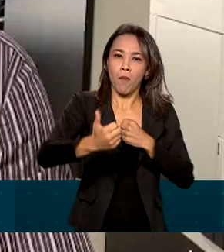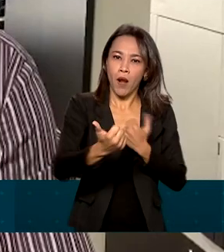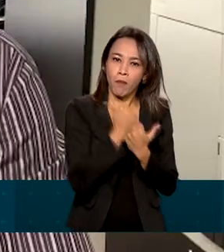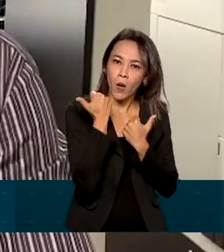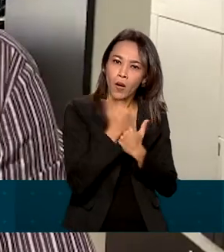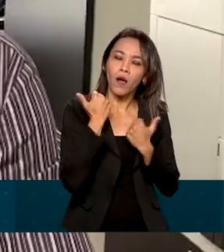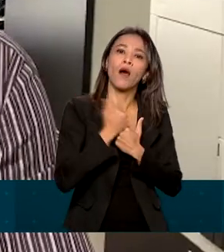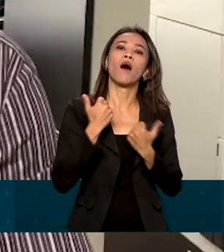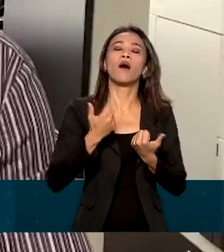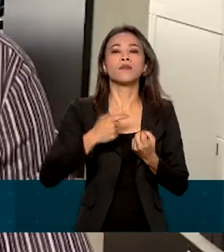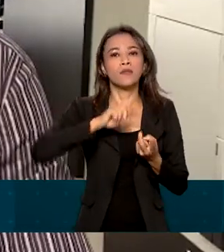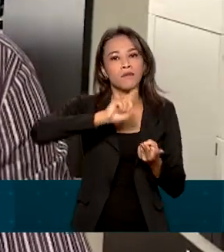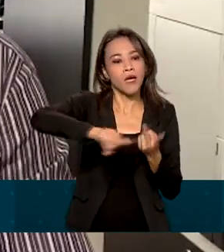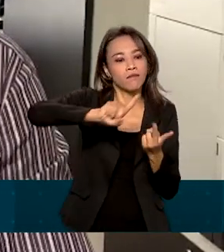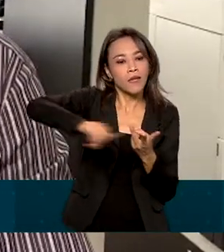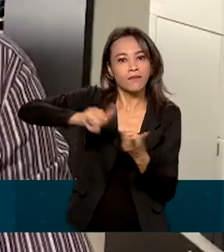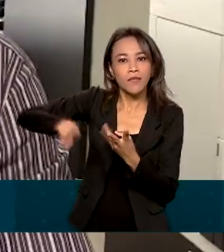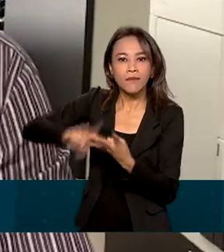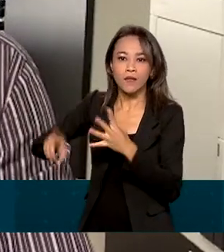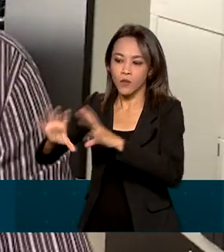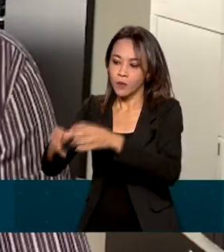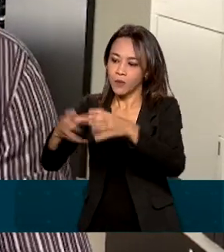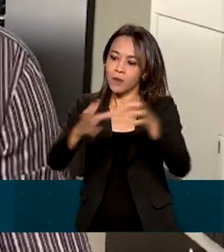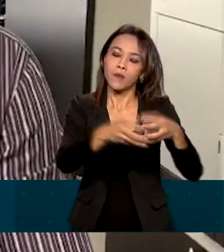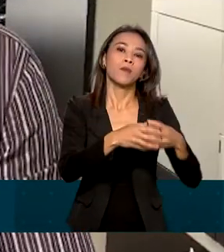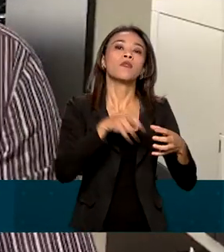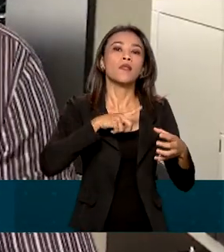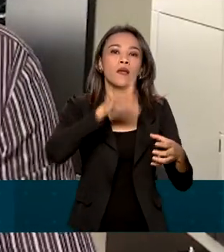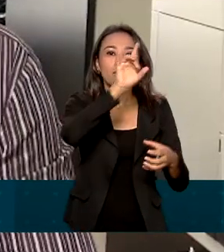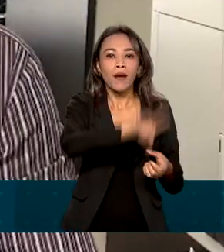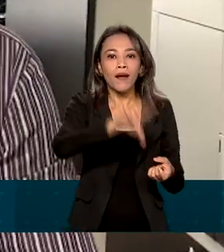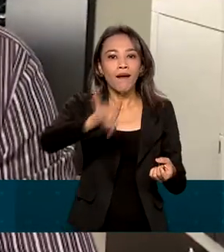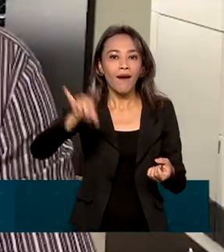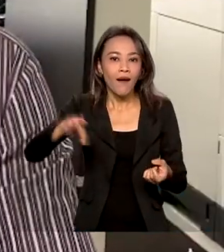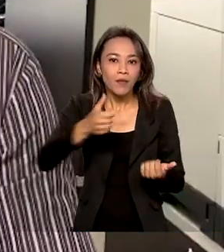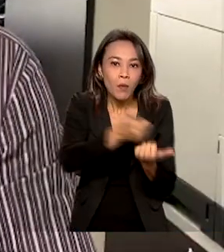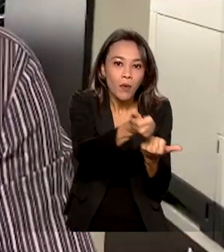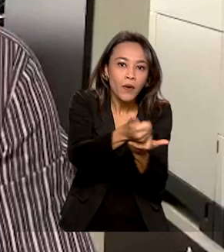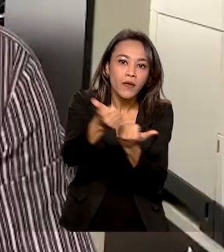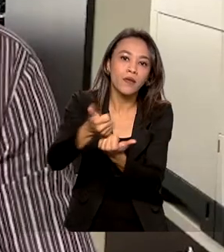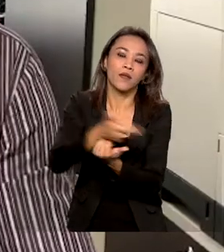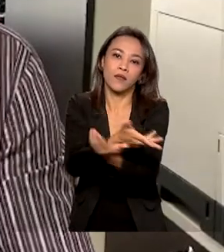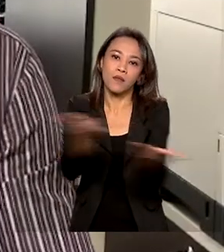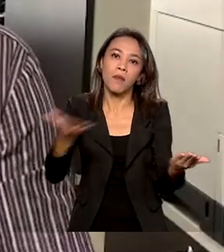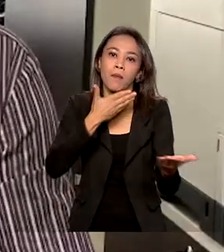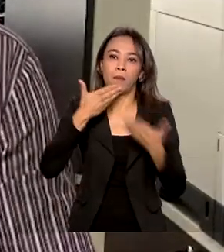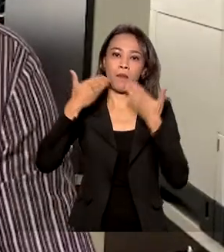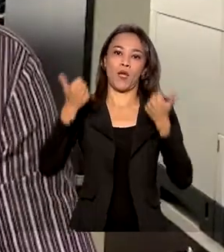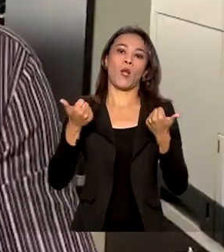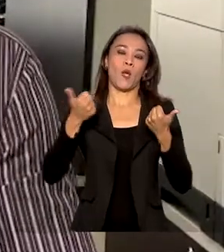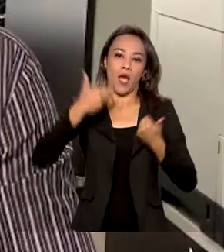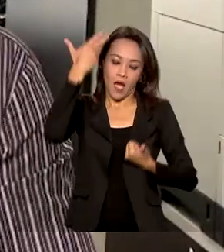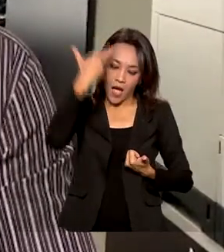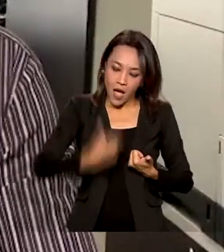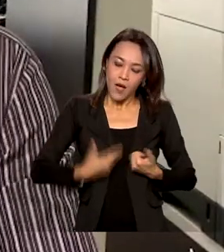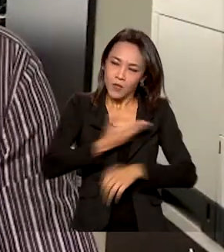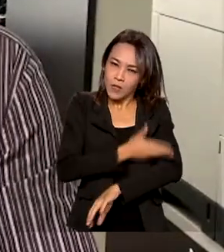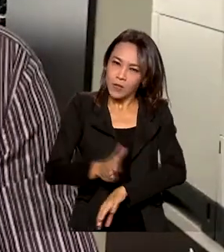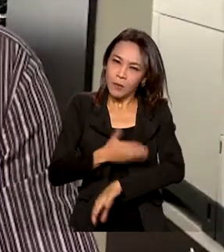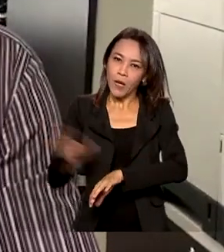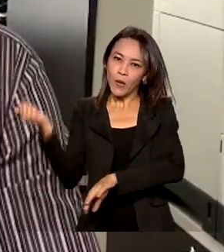é De grande valia para cada modalidade para cada atleta a melhora da sua performance que chega ao final aos Jogos